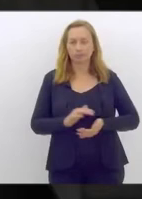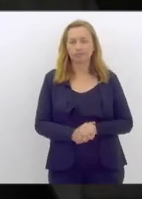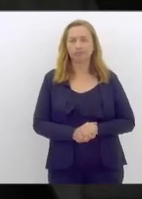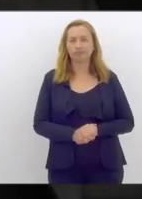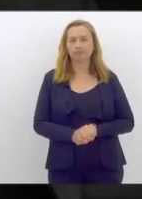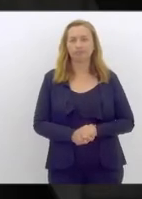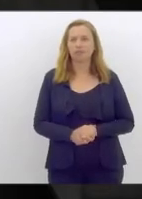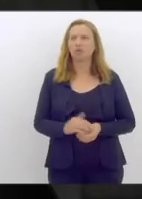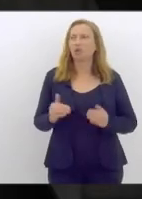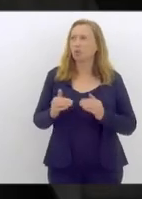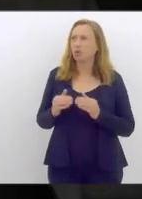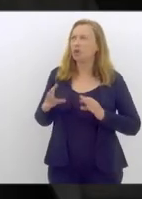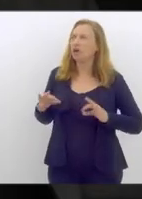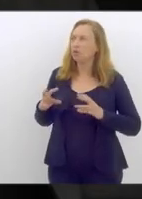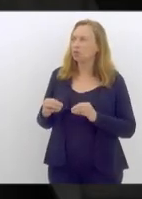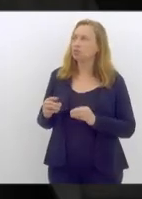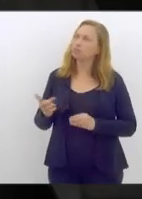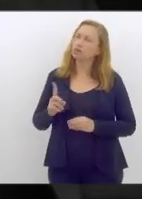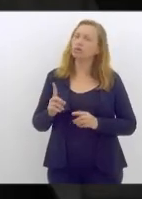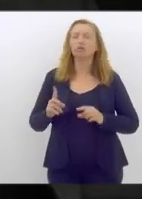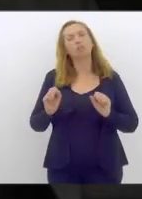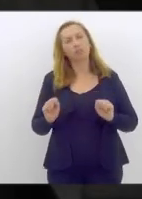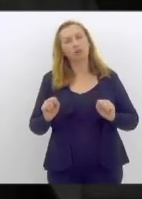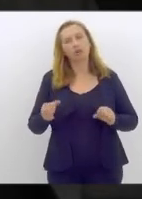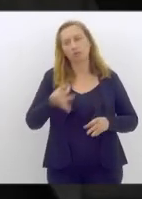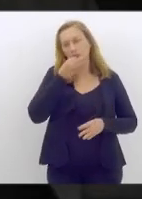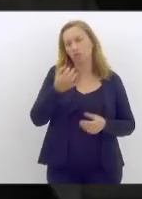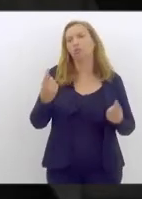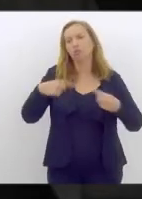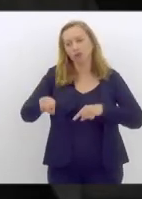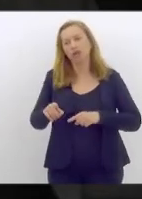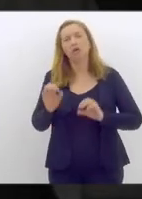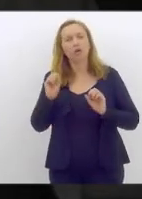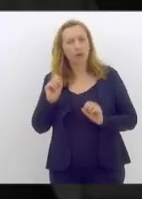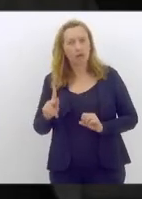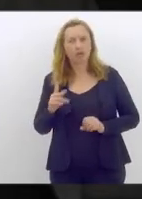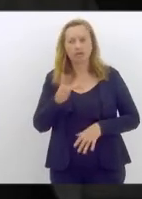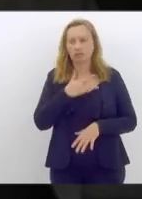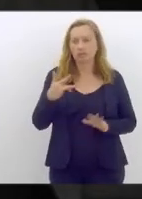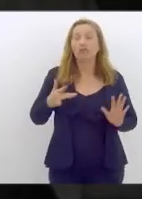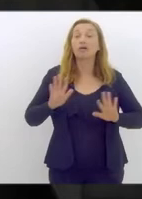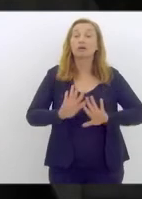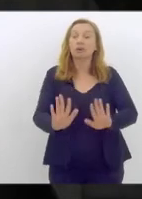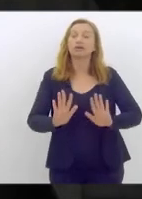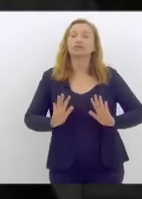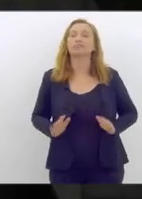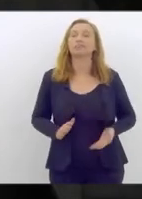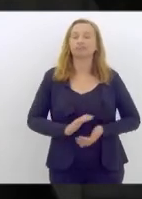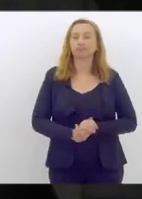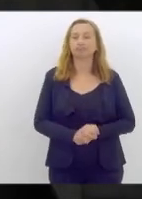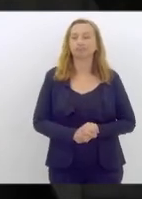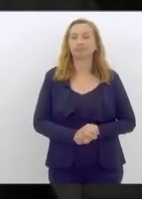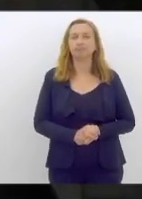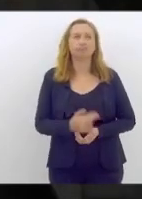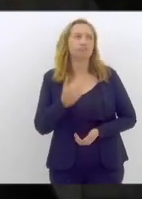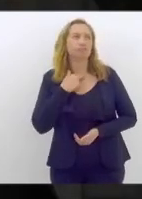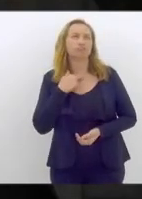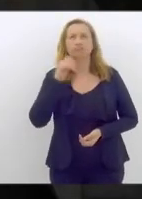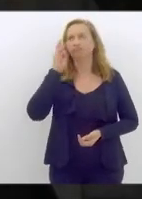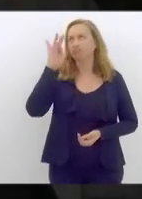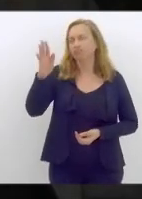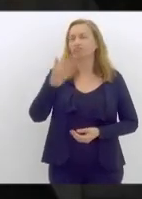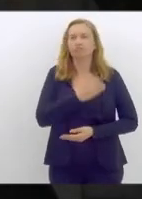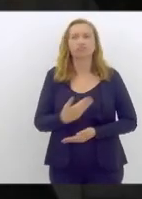que concordar com tudo podemos ter divergências ao contrário elas são Salutaris entretanto não se pode imaginar